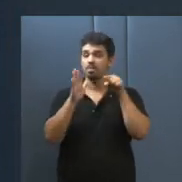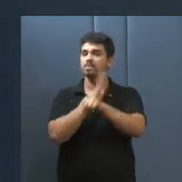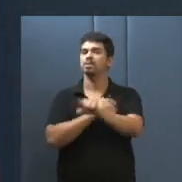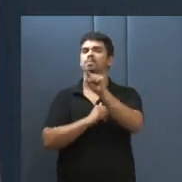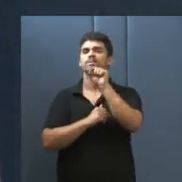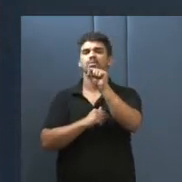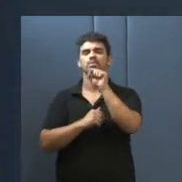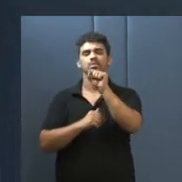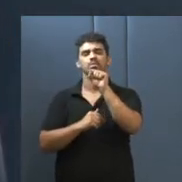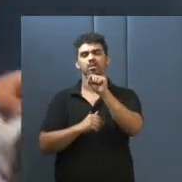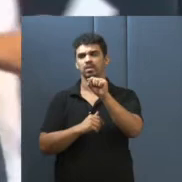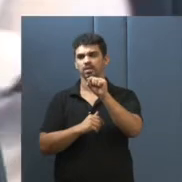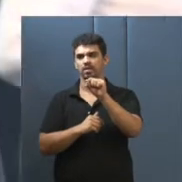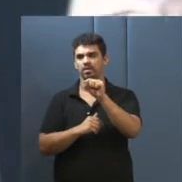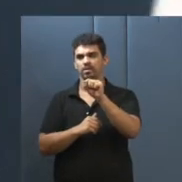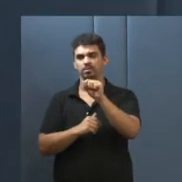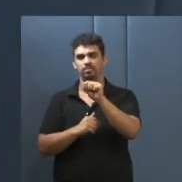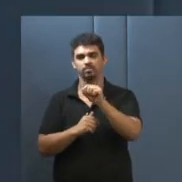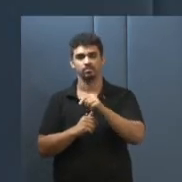é,